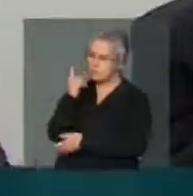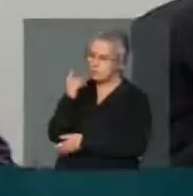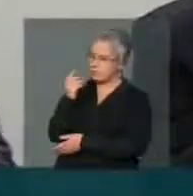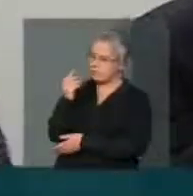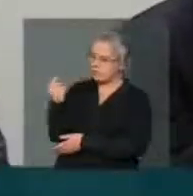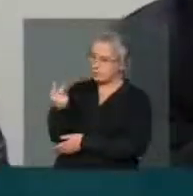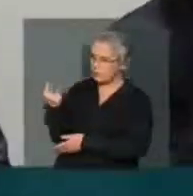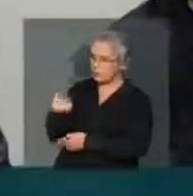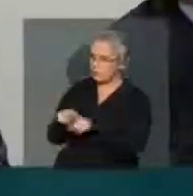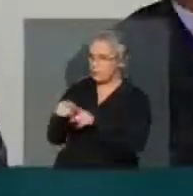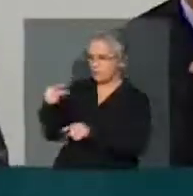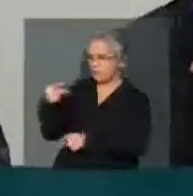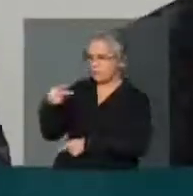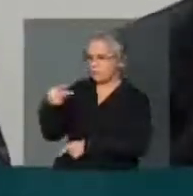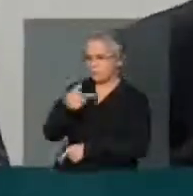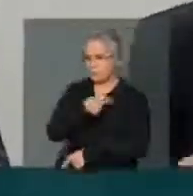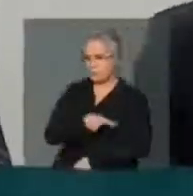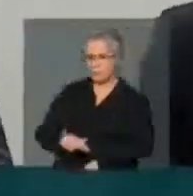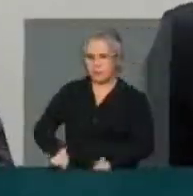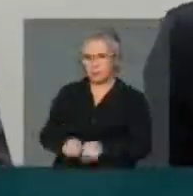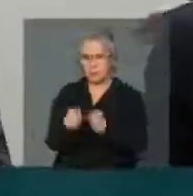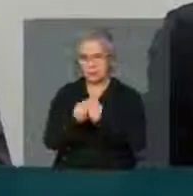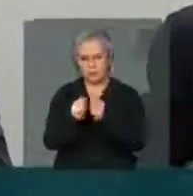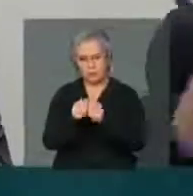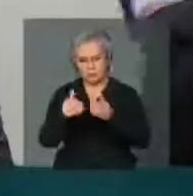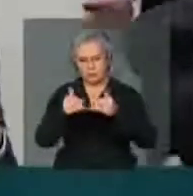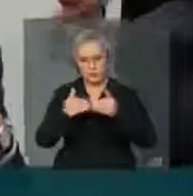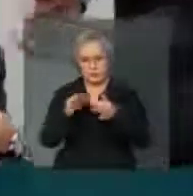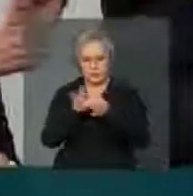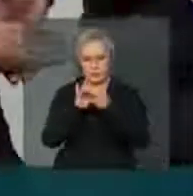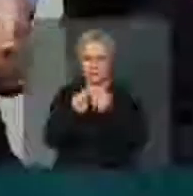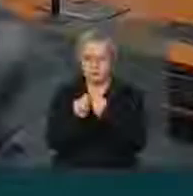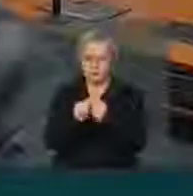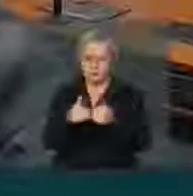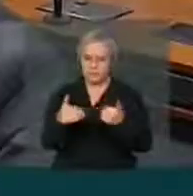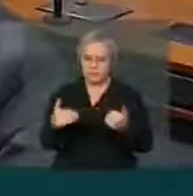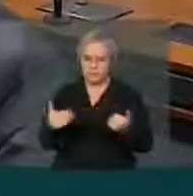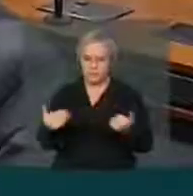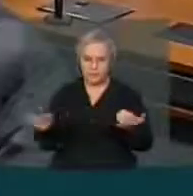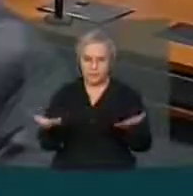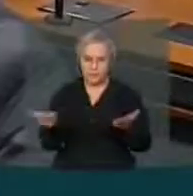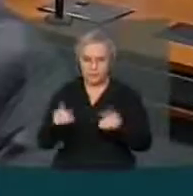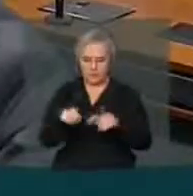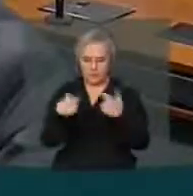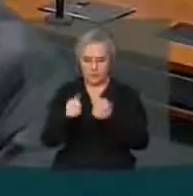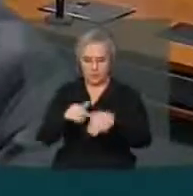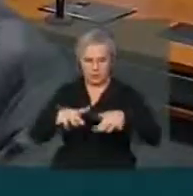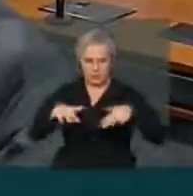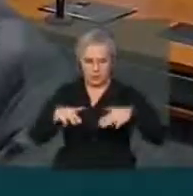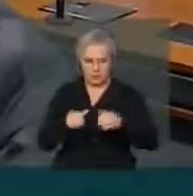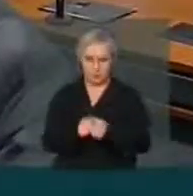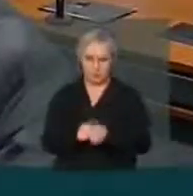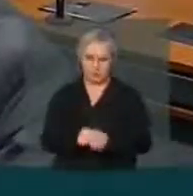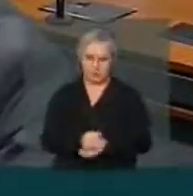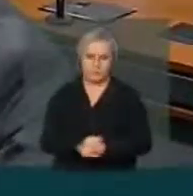são vice-presidentes, são signatários também, junto com os outros integrantes, dessa audiência pública.